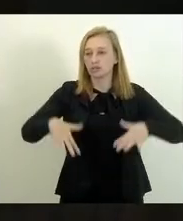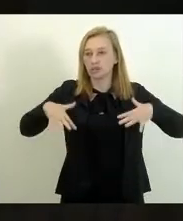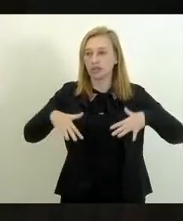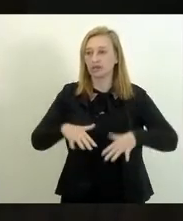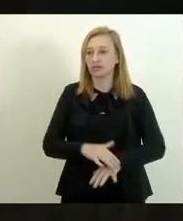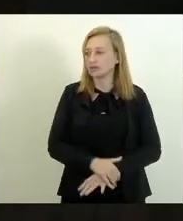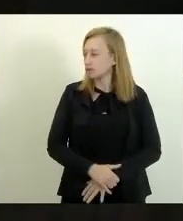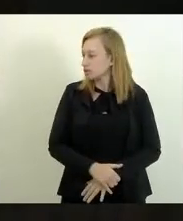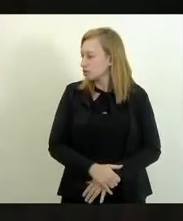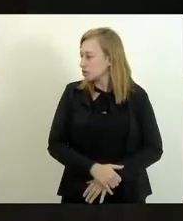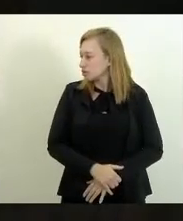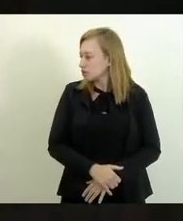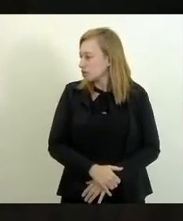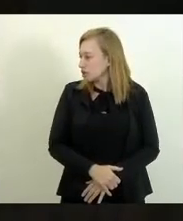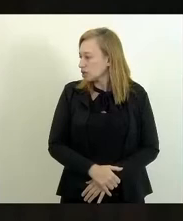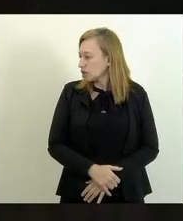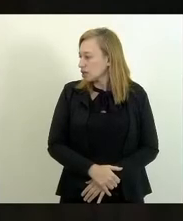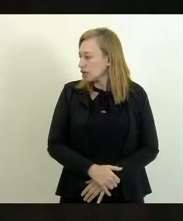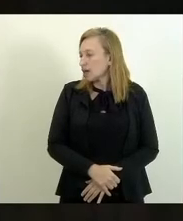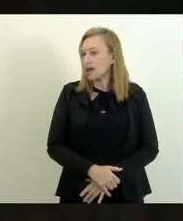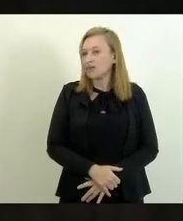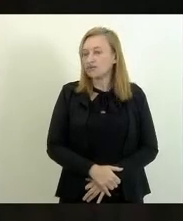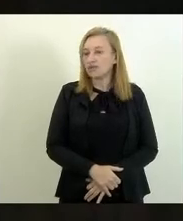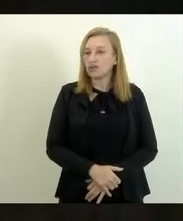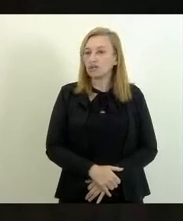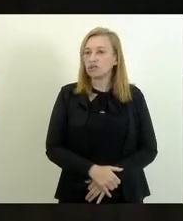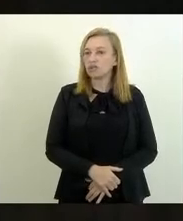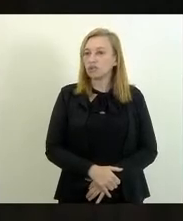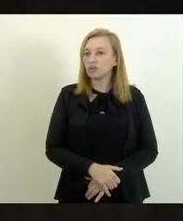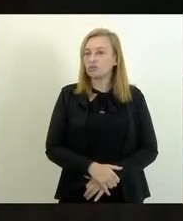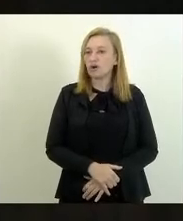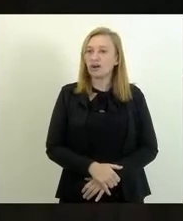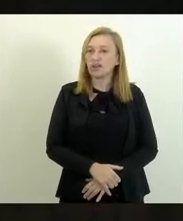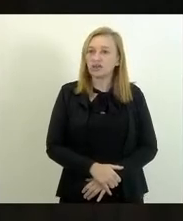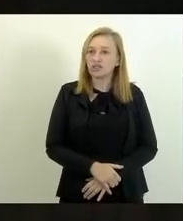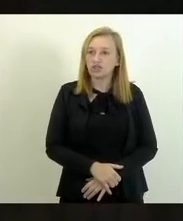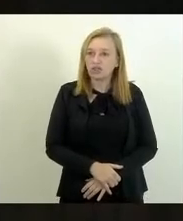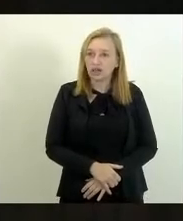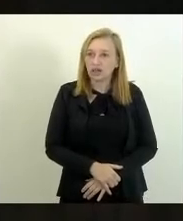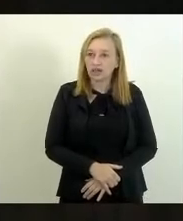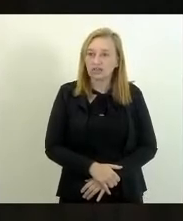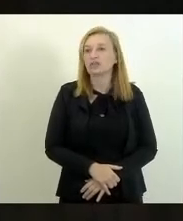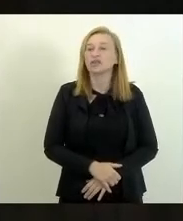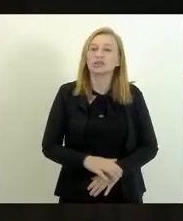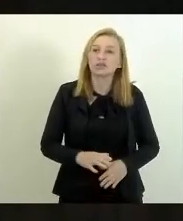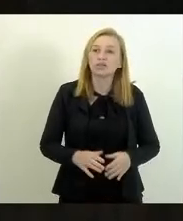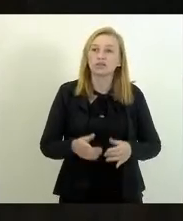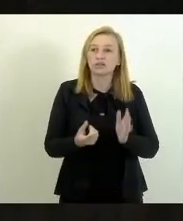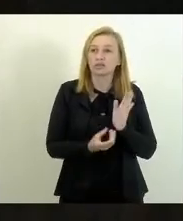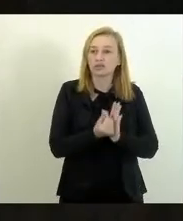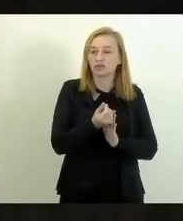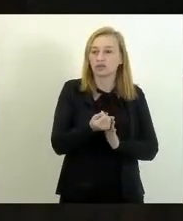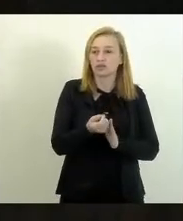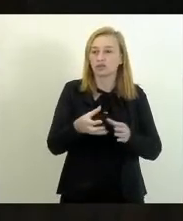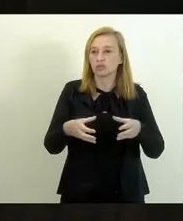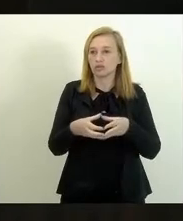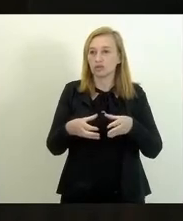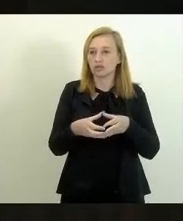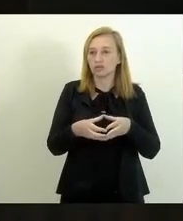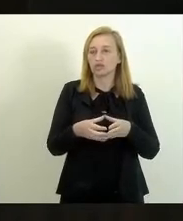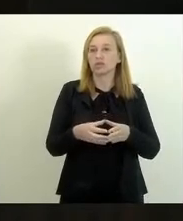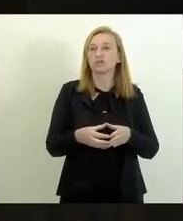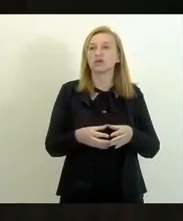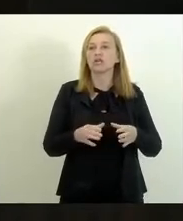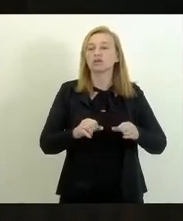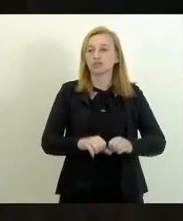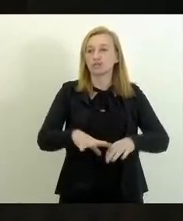plenário. Pendendo de pareceres das comissões de Constituição, Justiça, Defesa dos Direitos da Mulher, Segurança Pública e Orçamento. Para emitir parecer sobre as